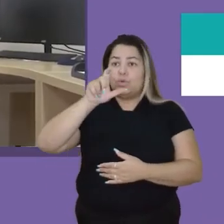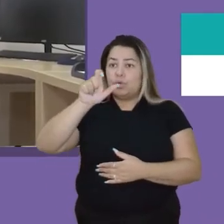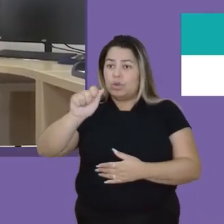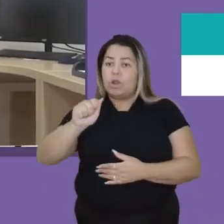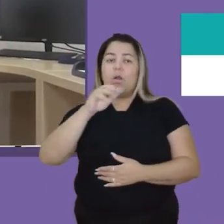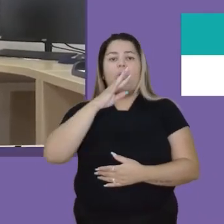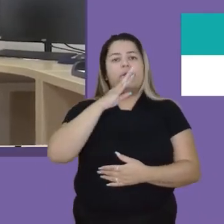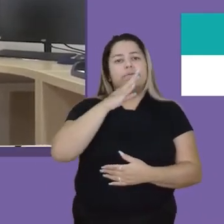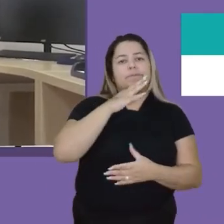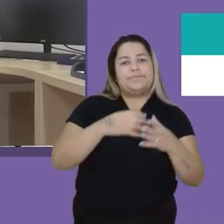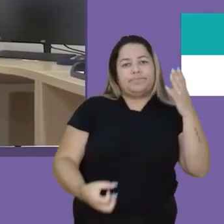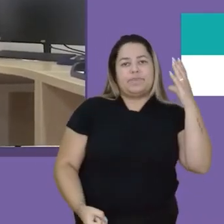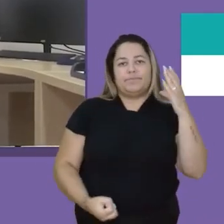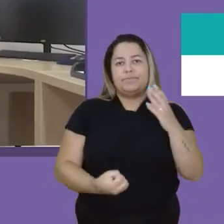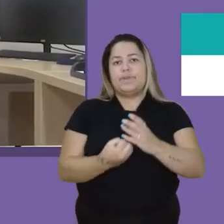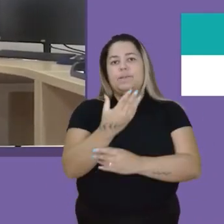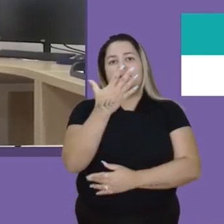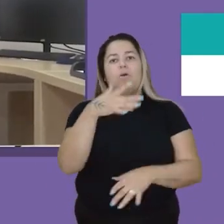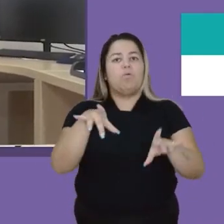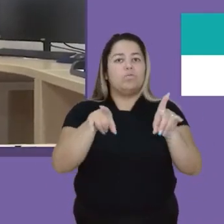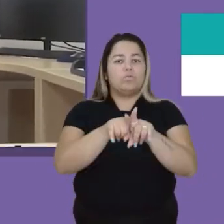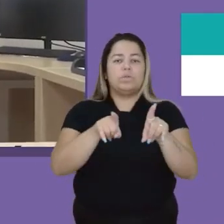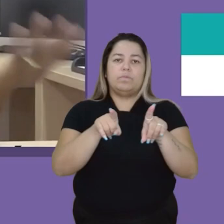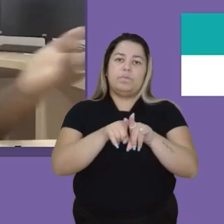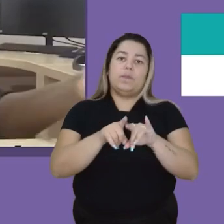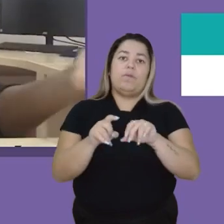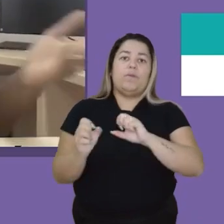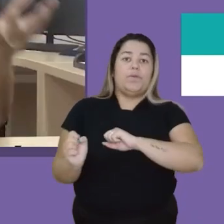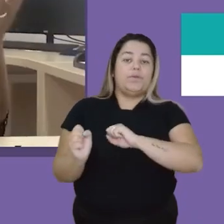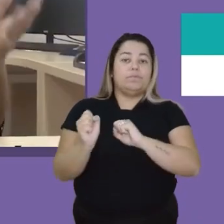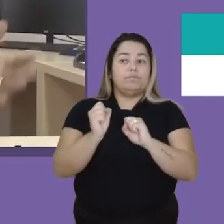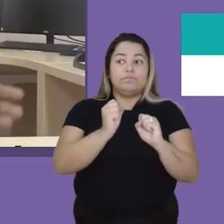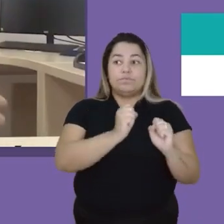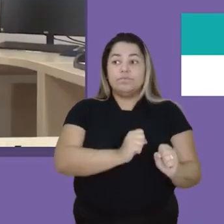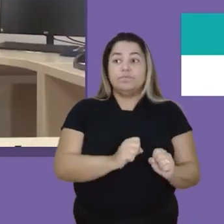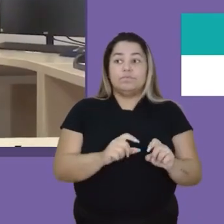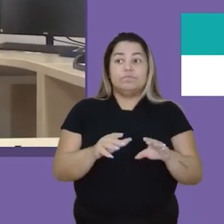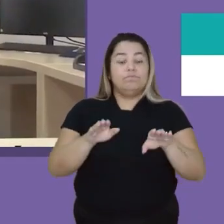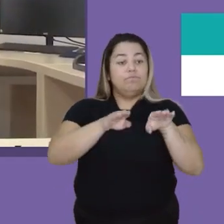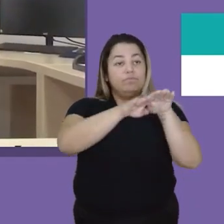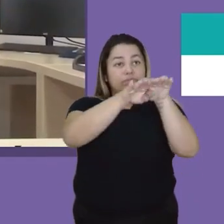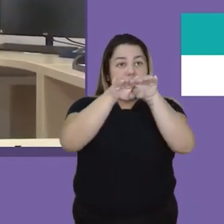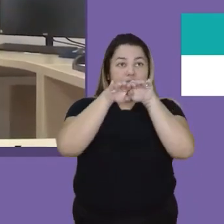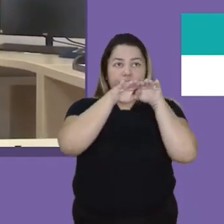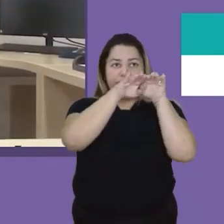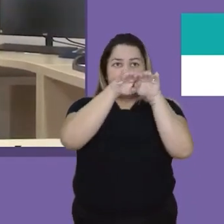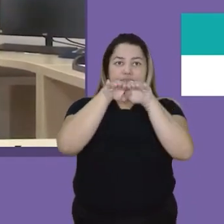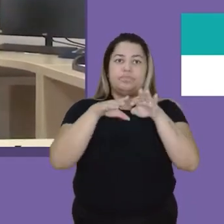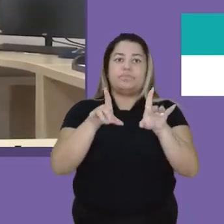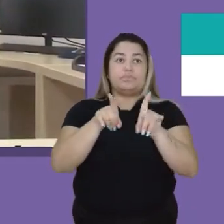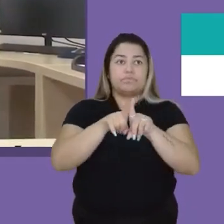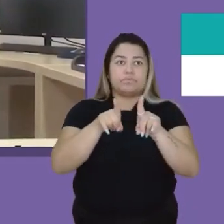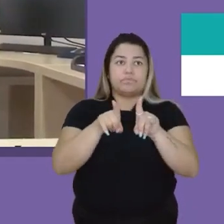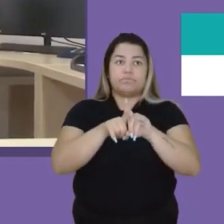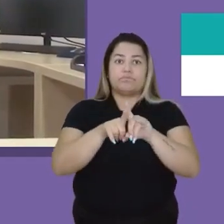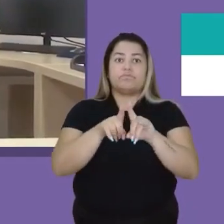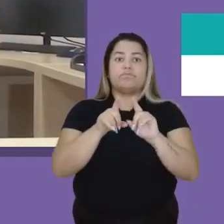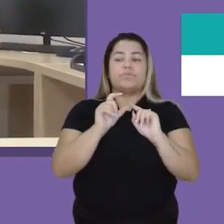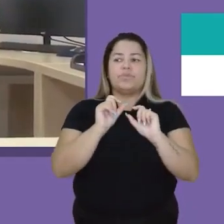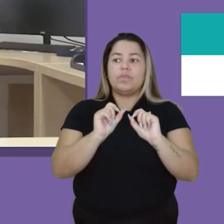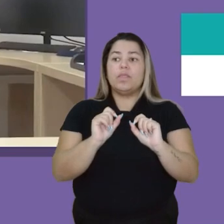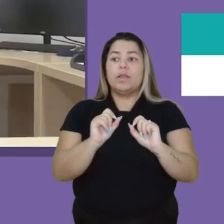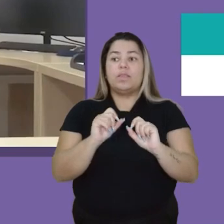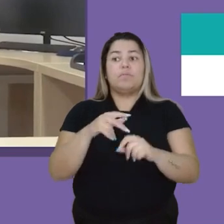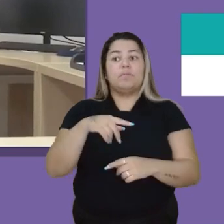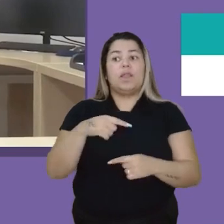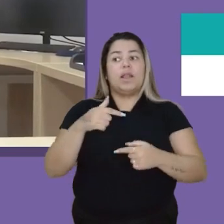na criação que pôde do Ministério da Igualdade Racial, e ali ter um tratamento na